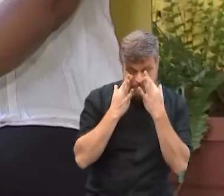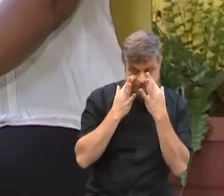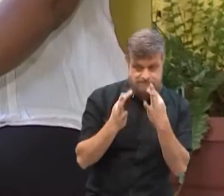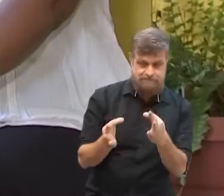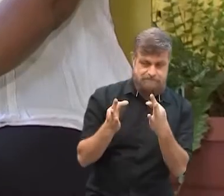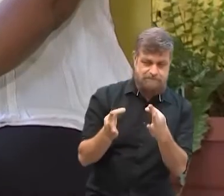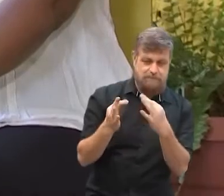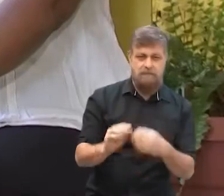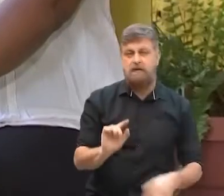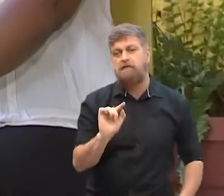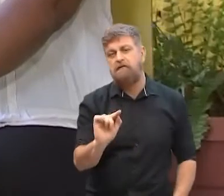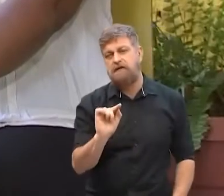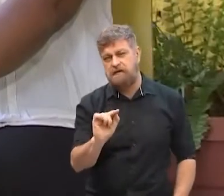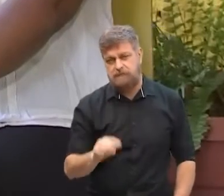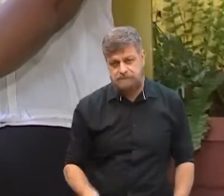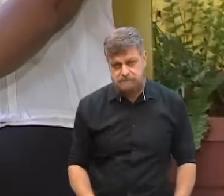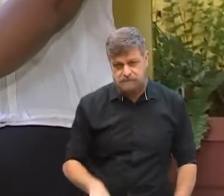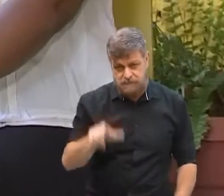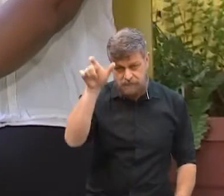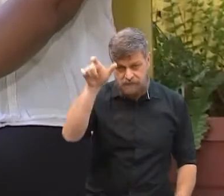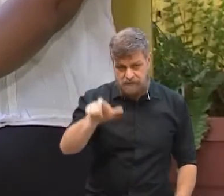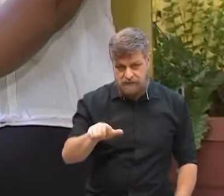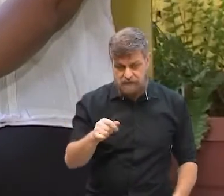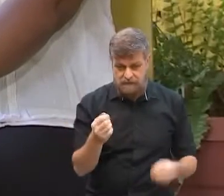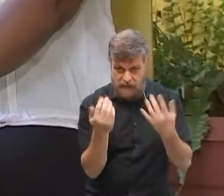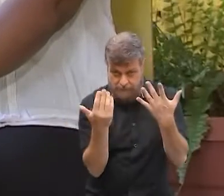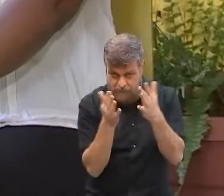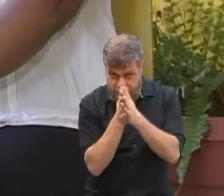atenção, você tem que fazer um preparo assim